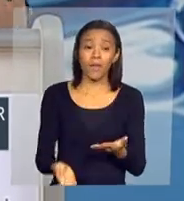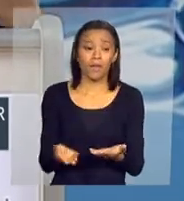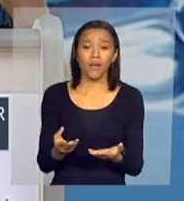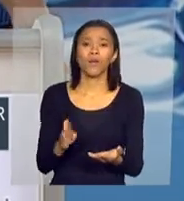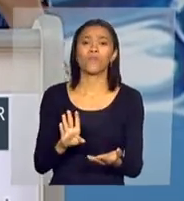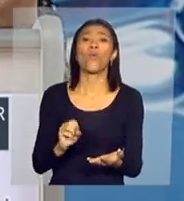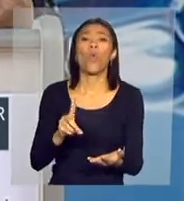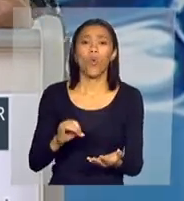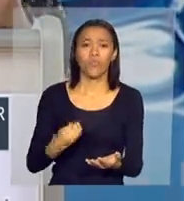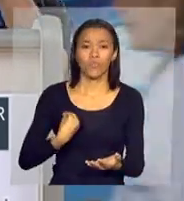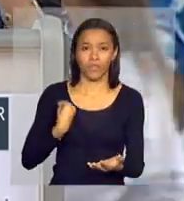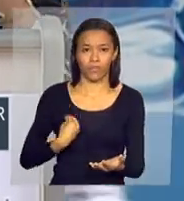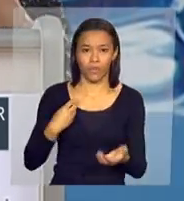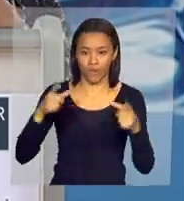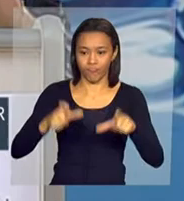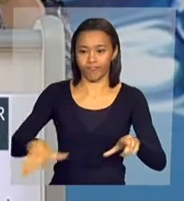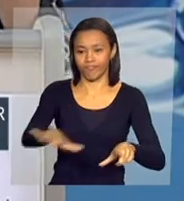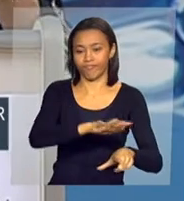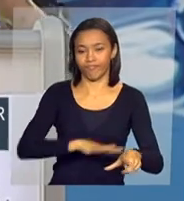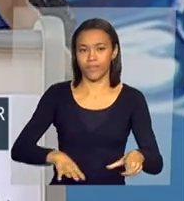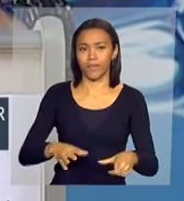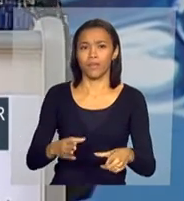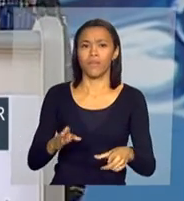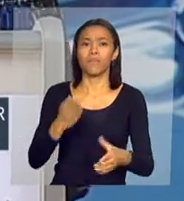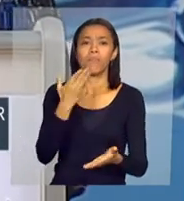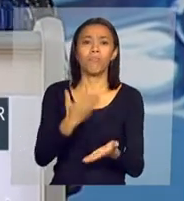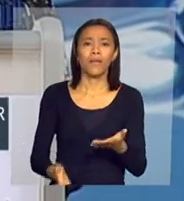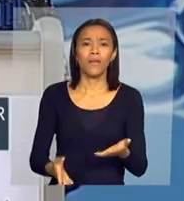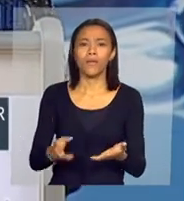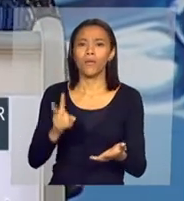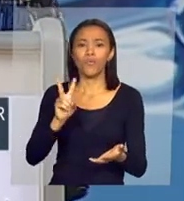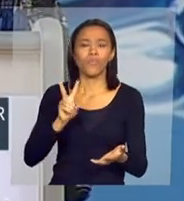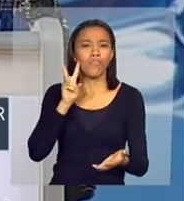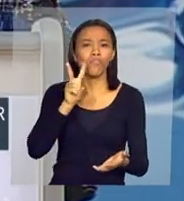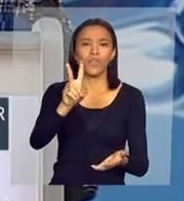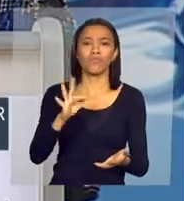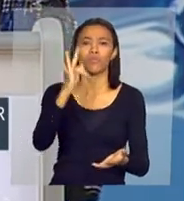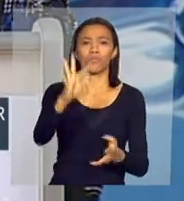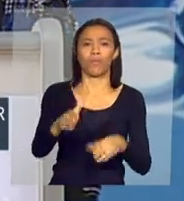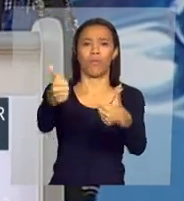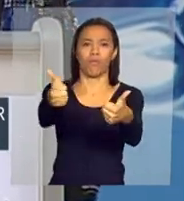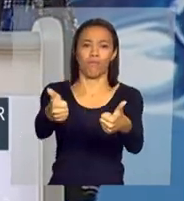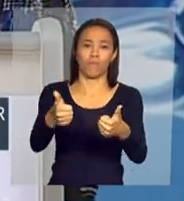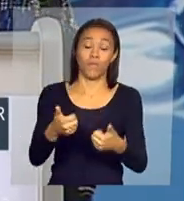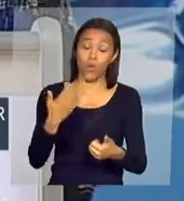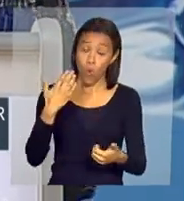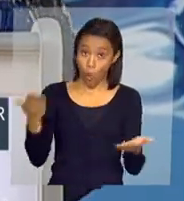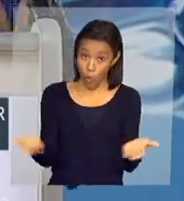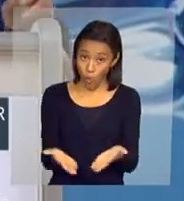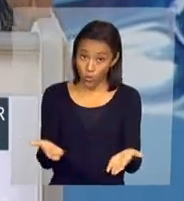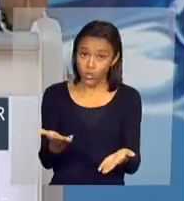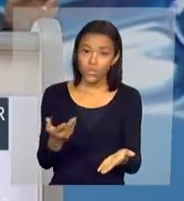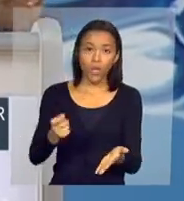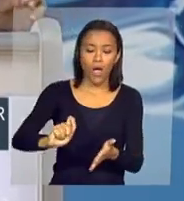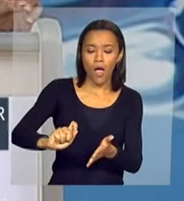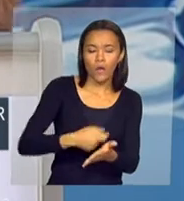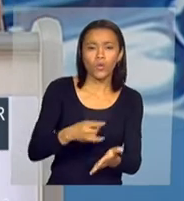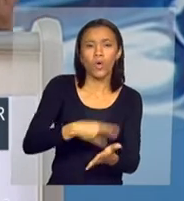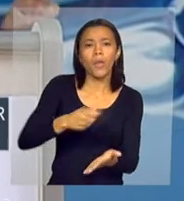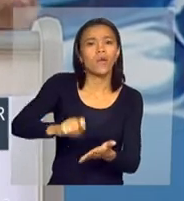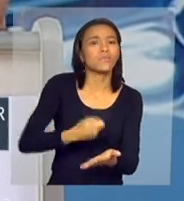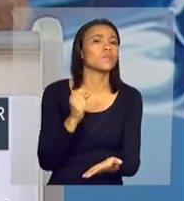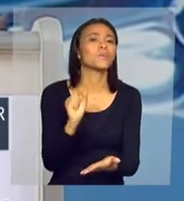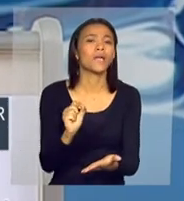sobreviver e percam condições de futuro. O que nós hoje assinamos aqui é para impedir